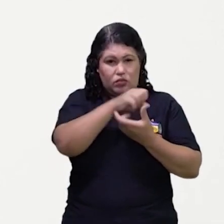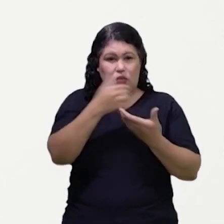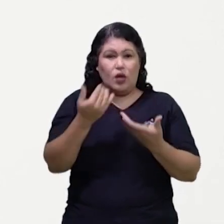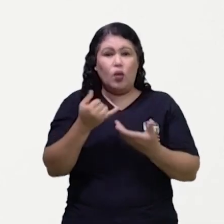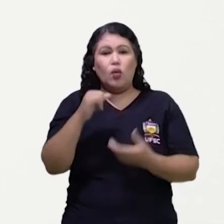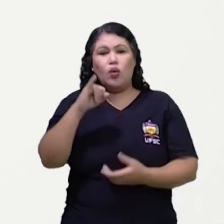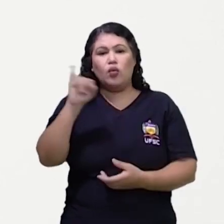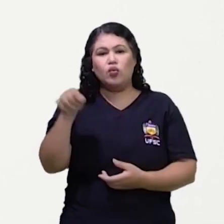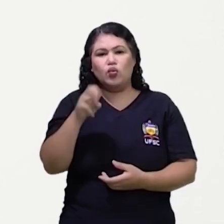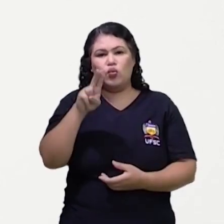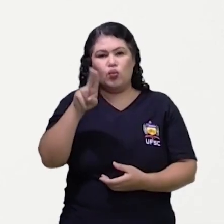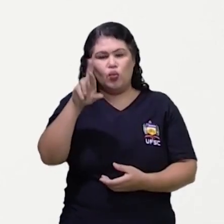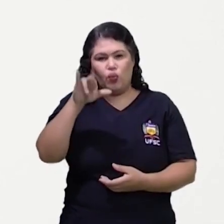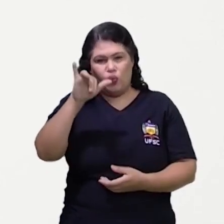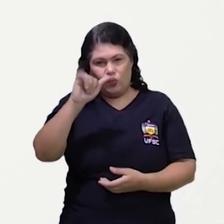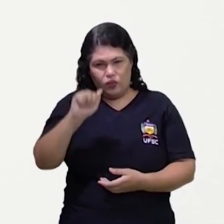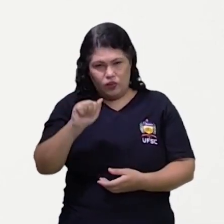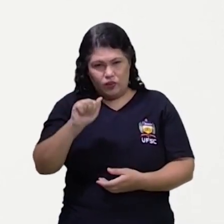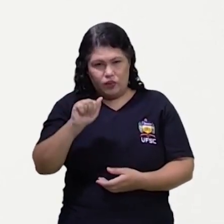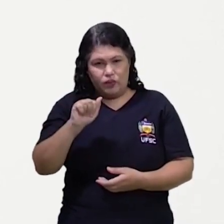Jure.